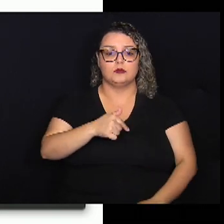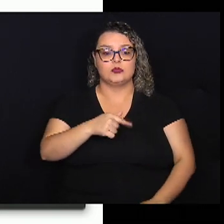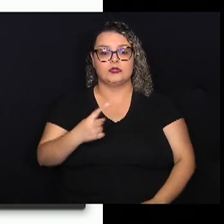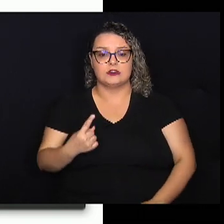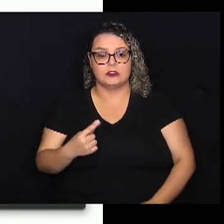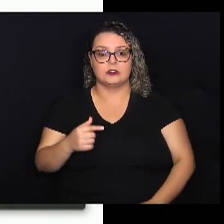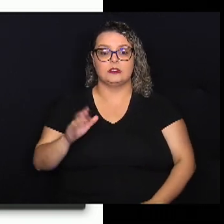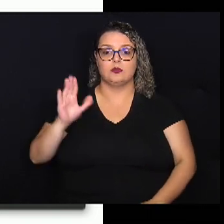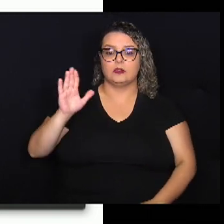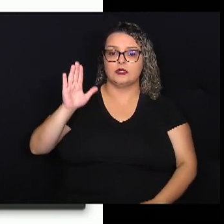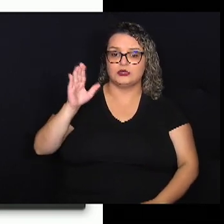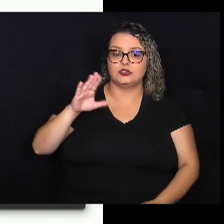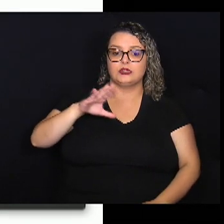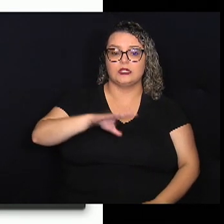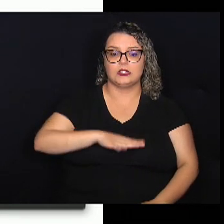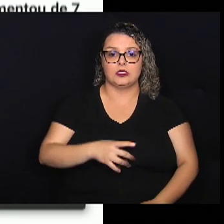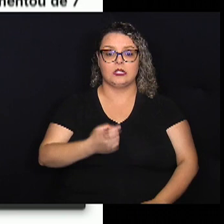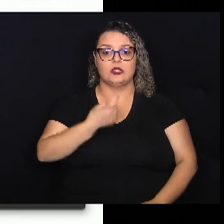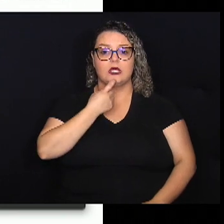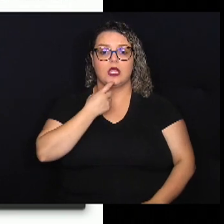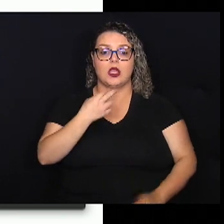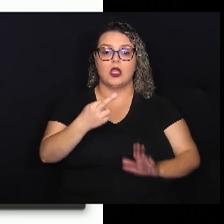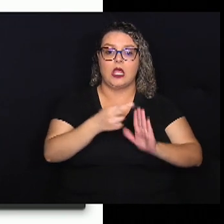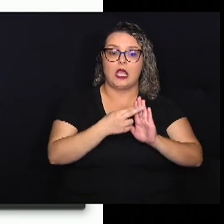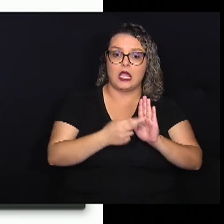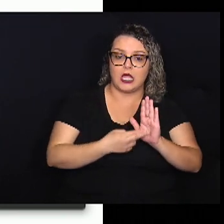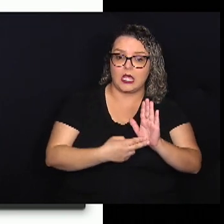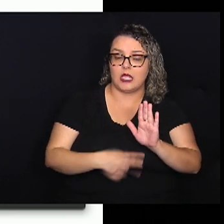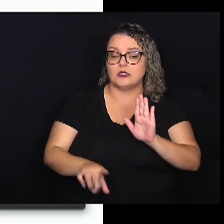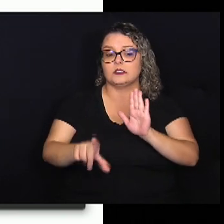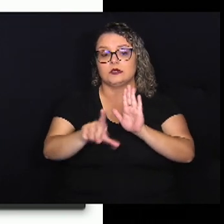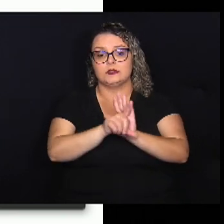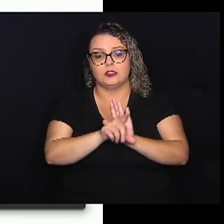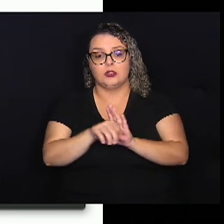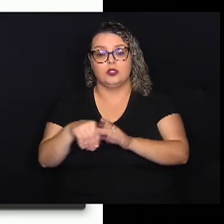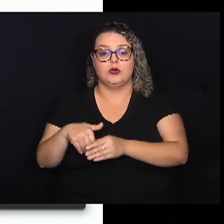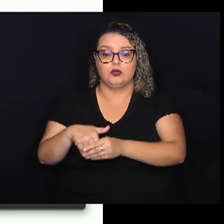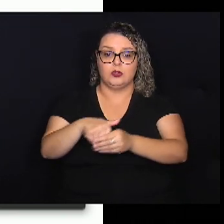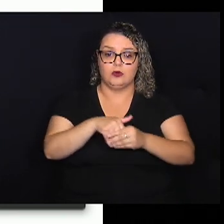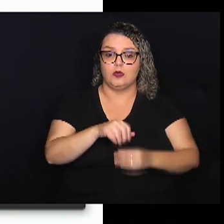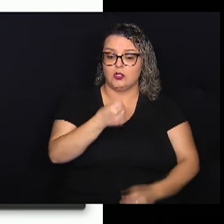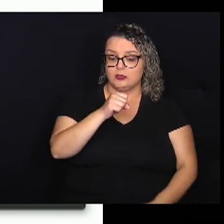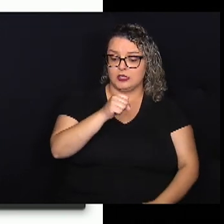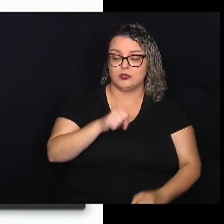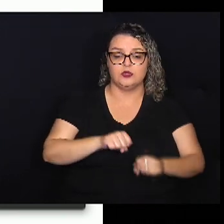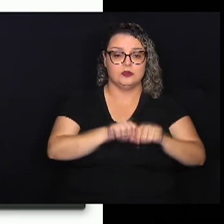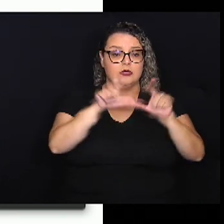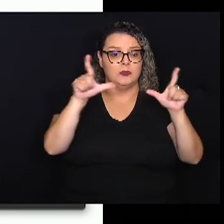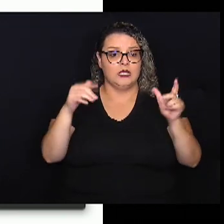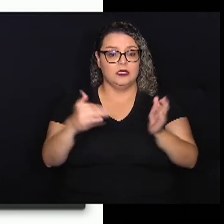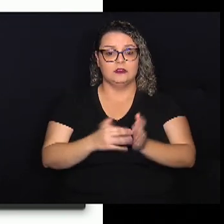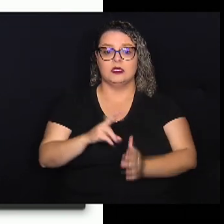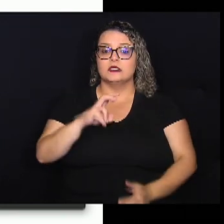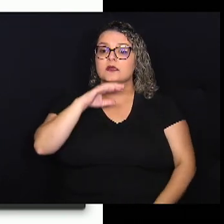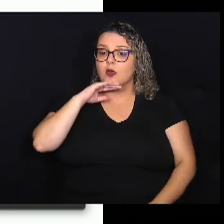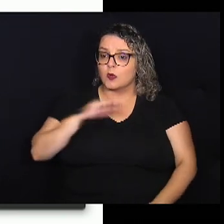em Campinas, a regra da eleição, com o voto das 8 da manhã às 5 da tarde, e aí os locais de